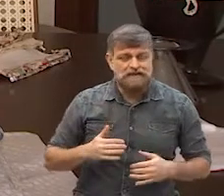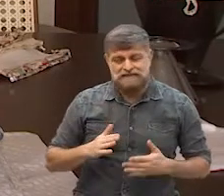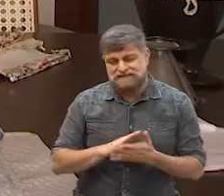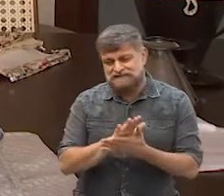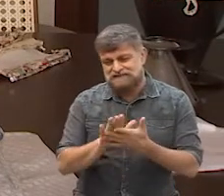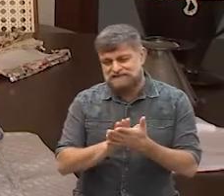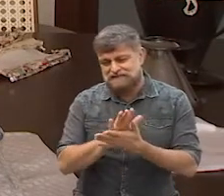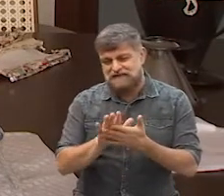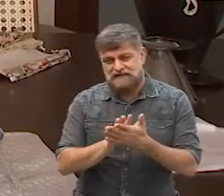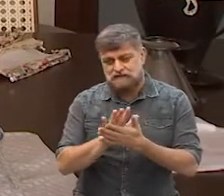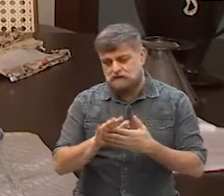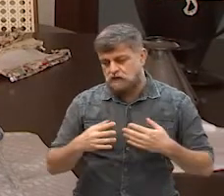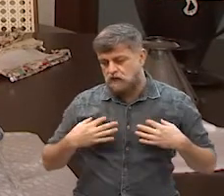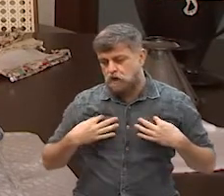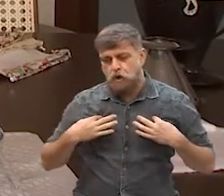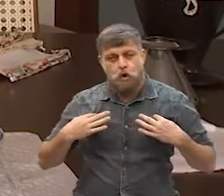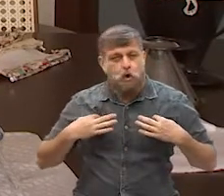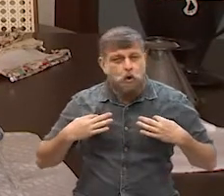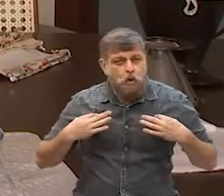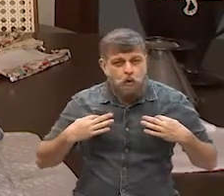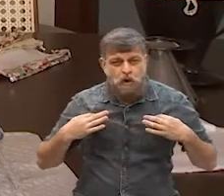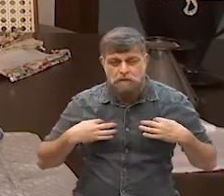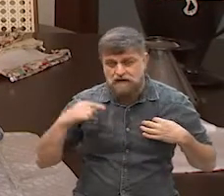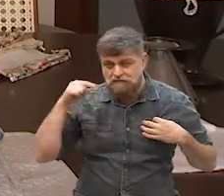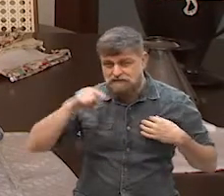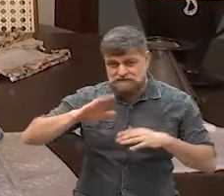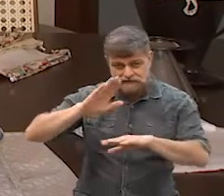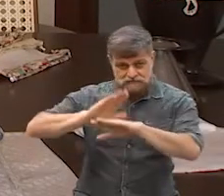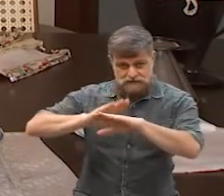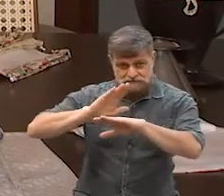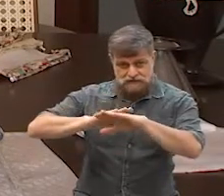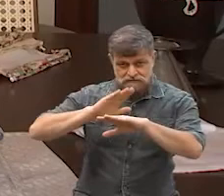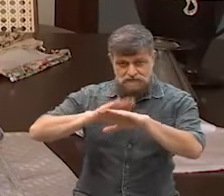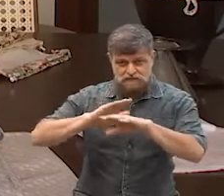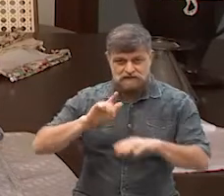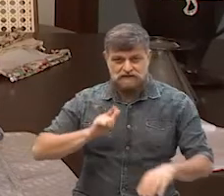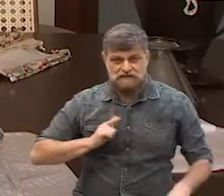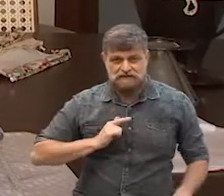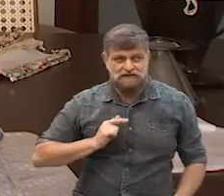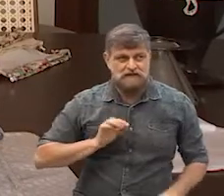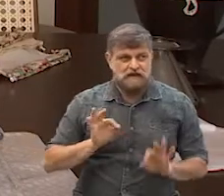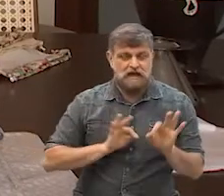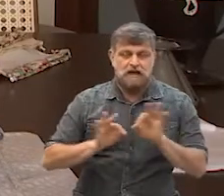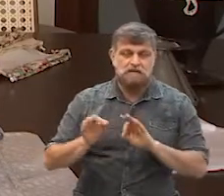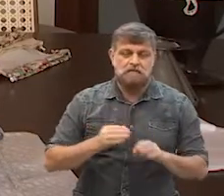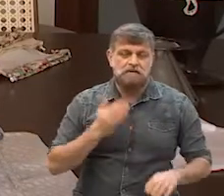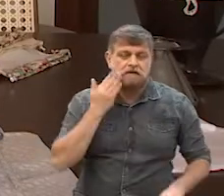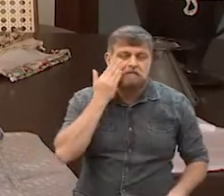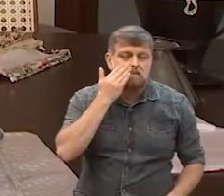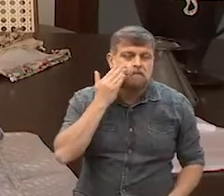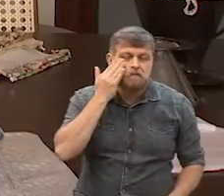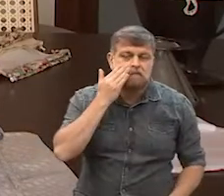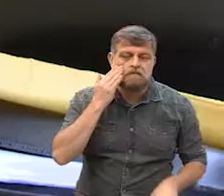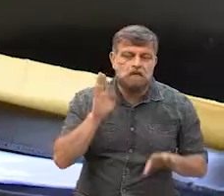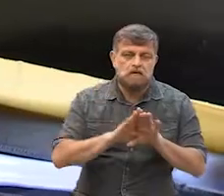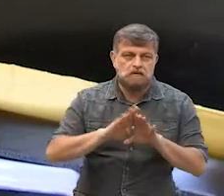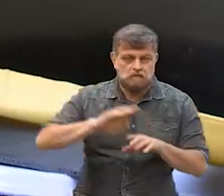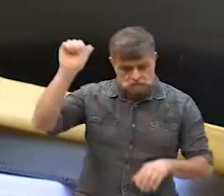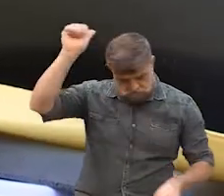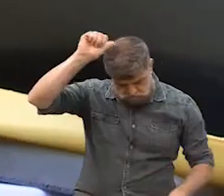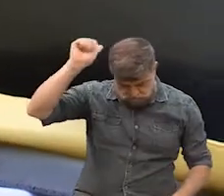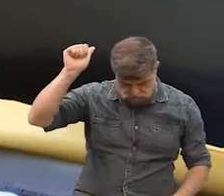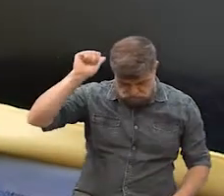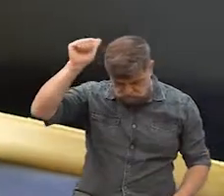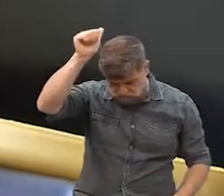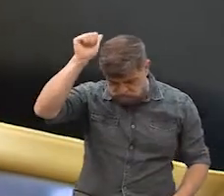roupa, produtos são fabricados por você mesmo na sua casa, do blush até o shampoo, sabonete. As